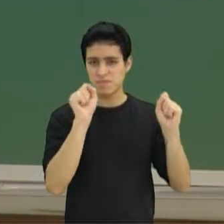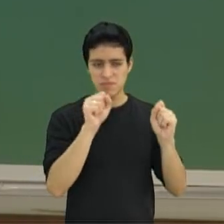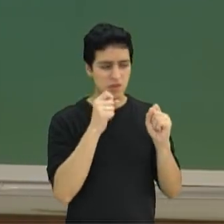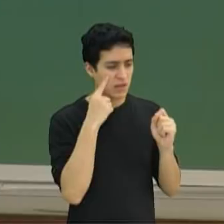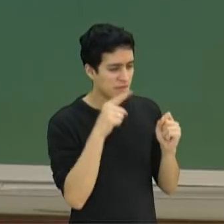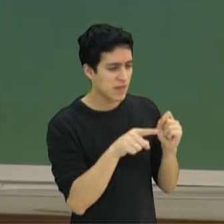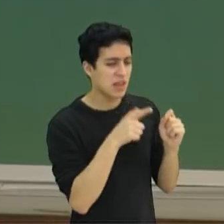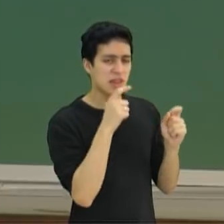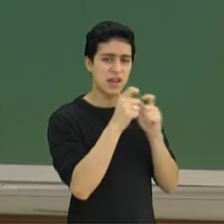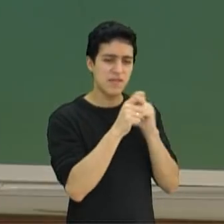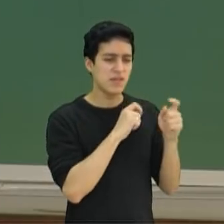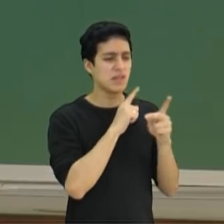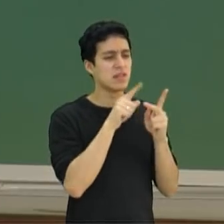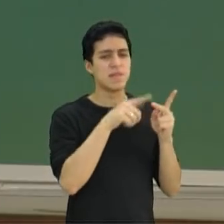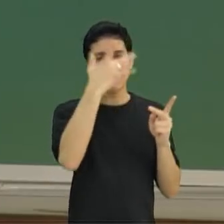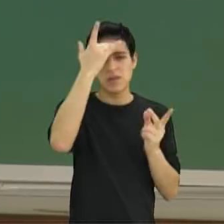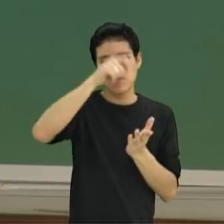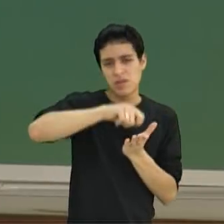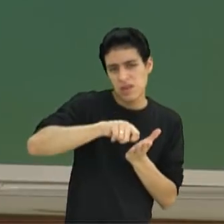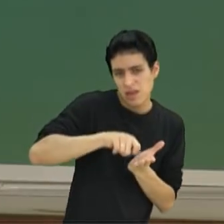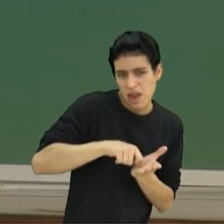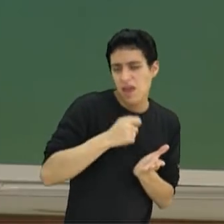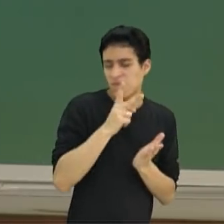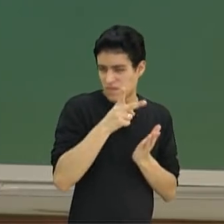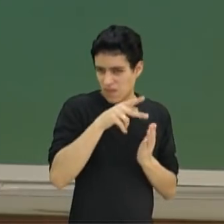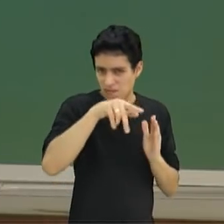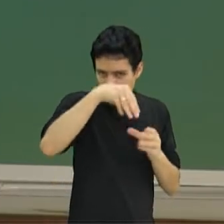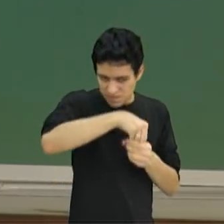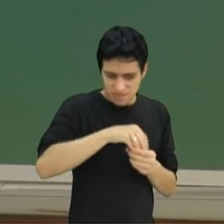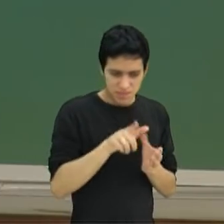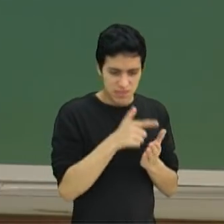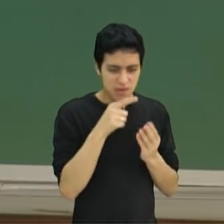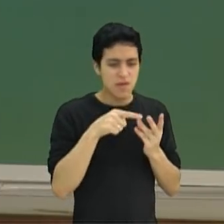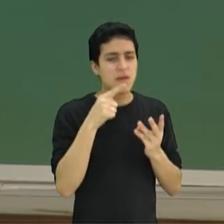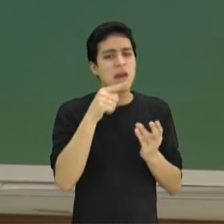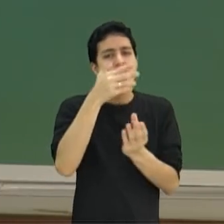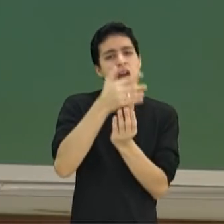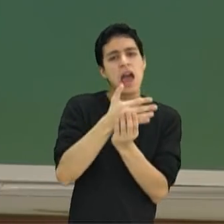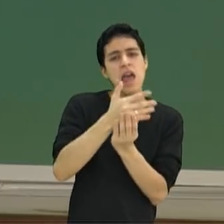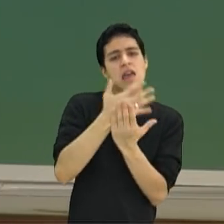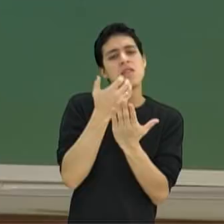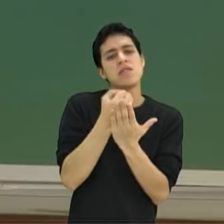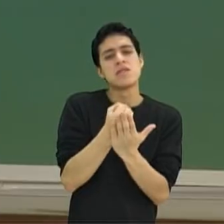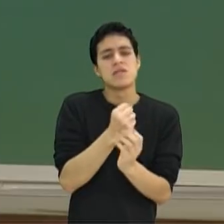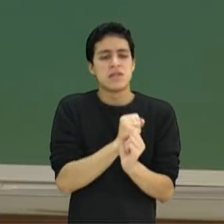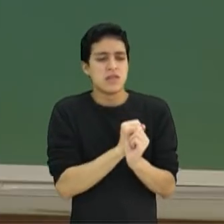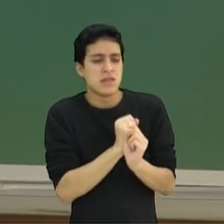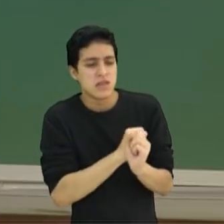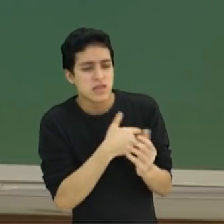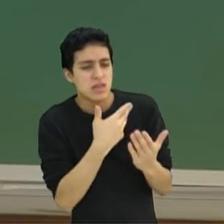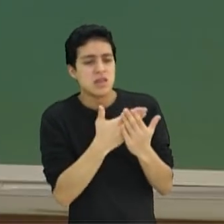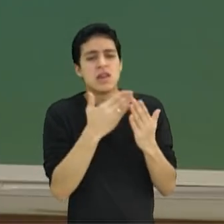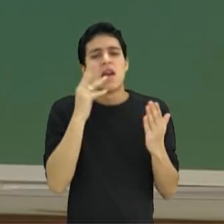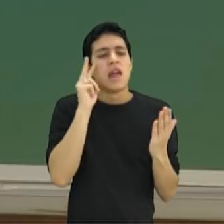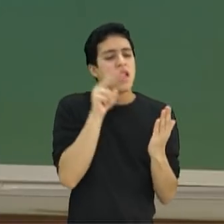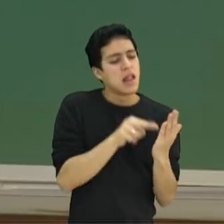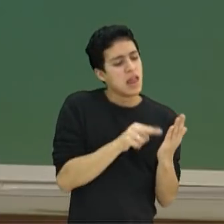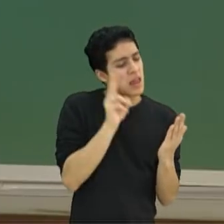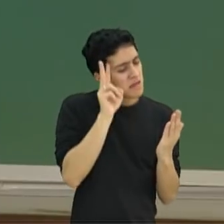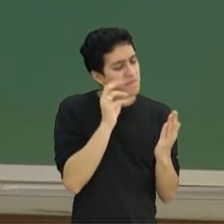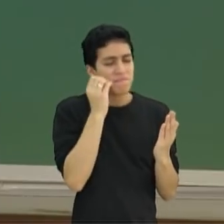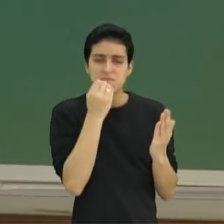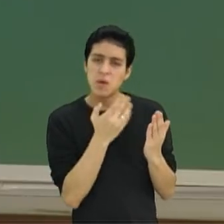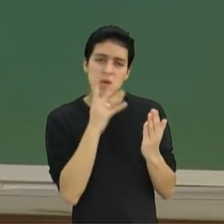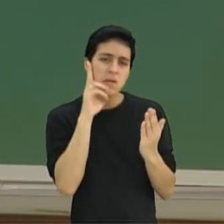a entrevistas, colunistas, o arquivo também do jornal e ler, né, algumas matérias